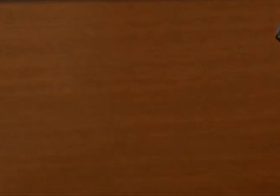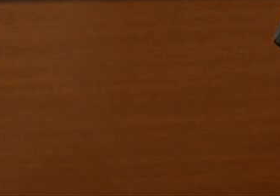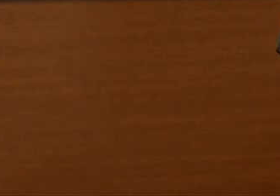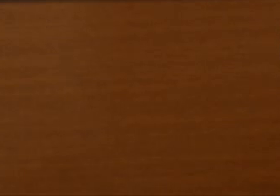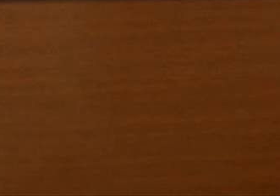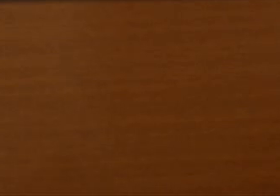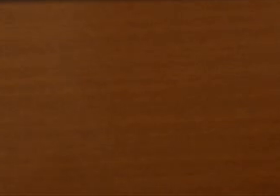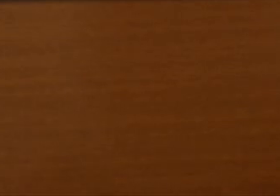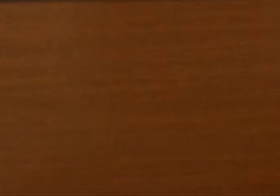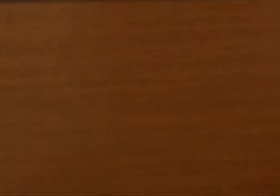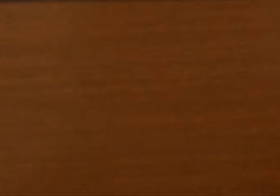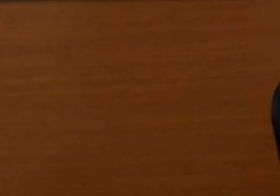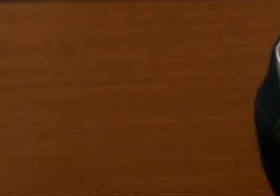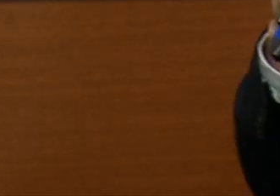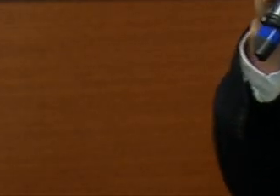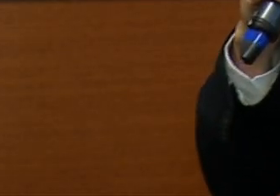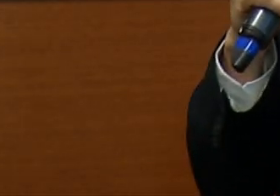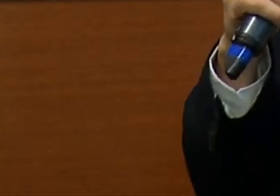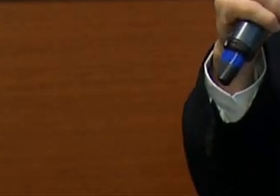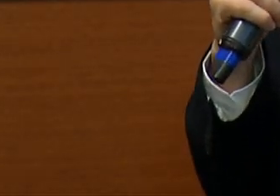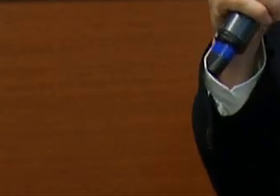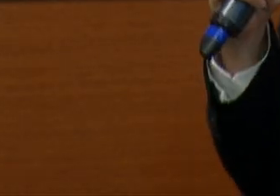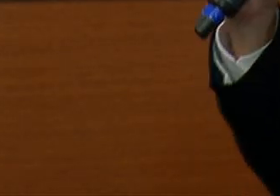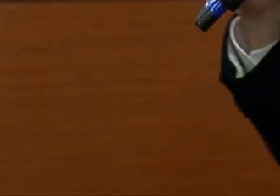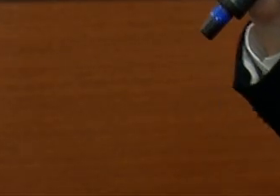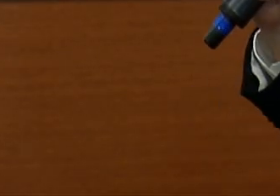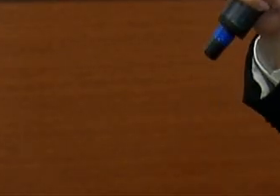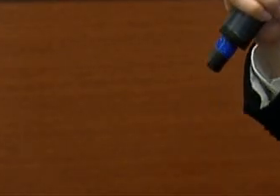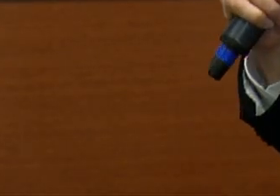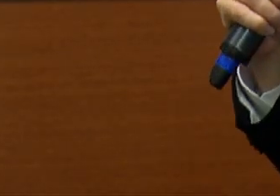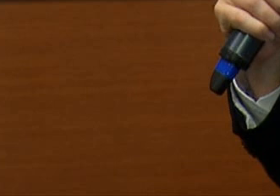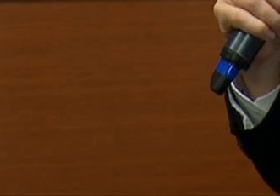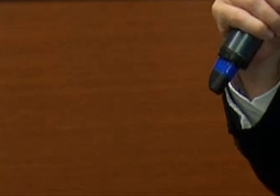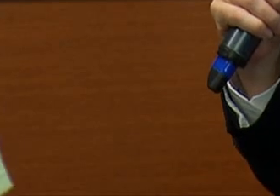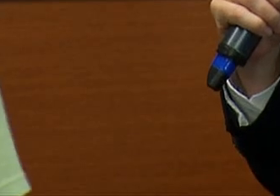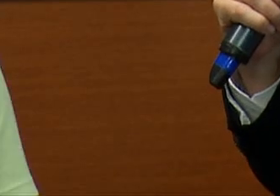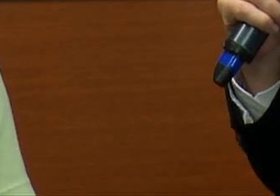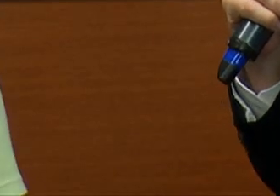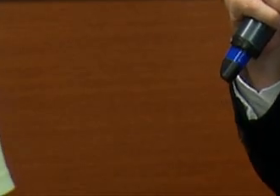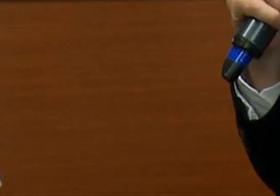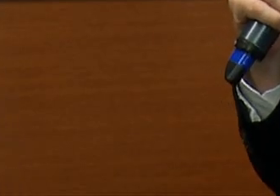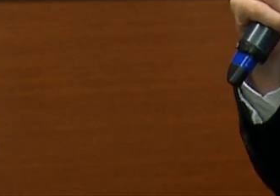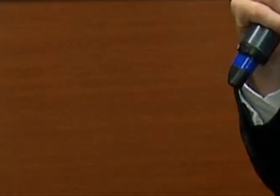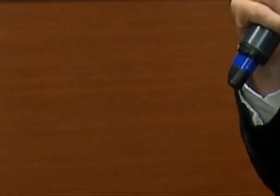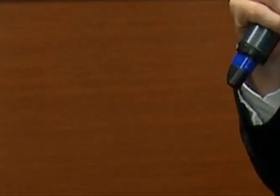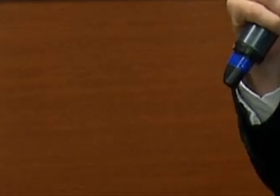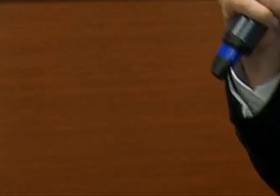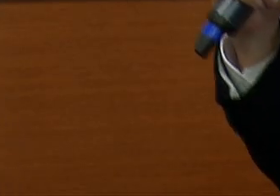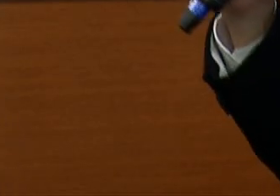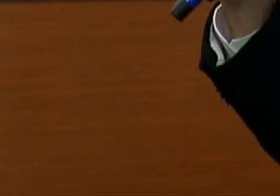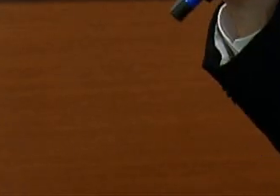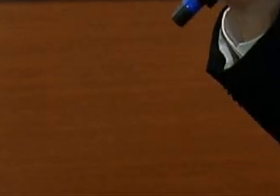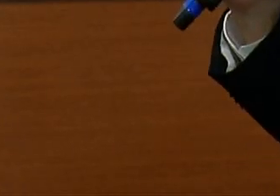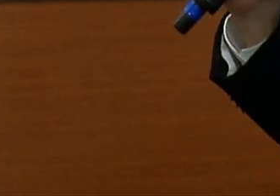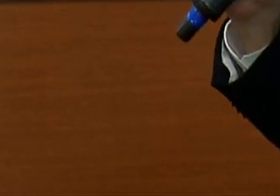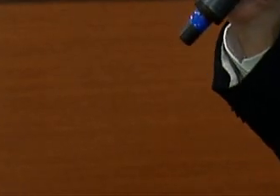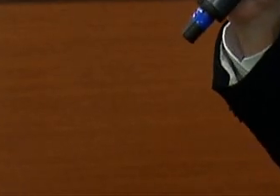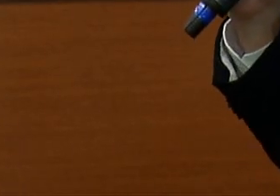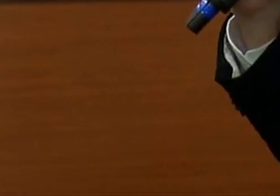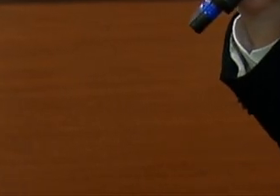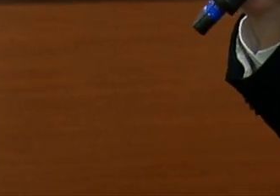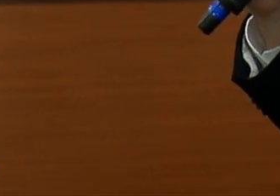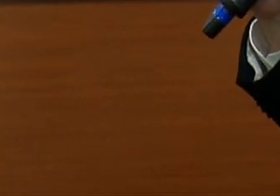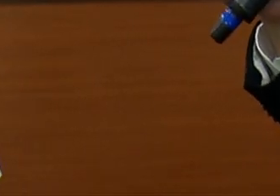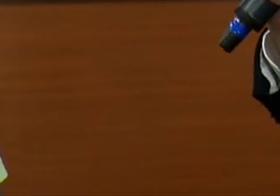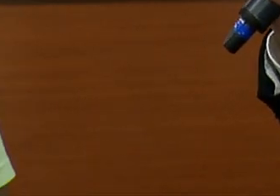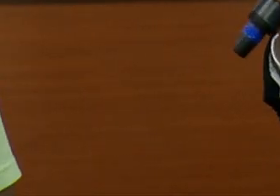Antes, muito antes de eu sonhar em entrar para a carreira política, você me entrevistou em uma